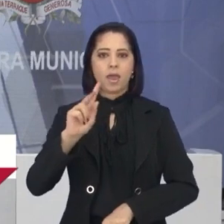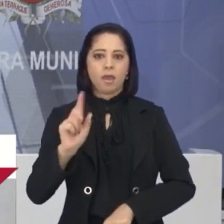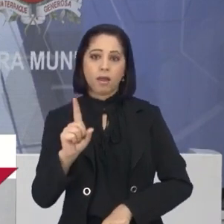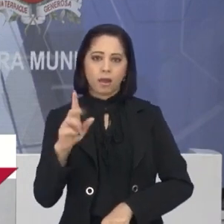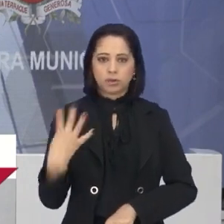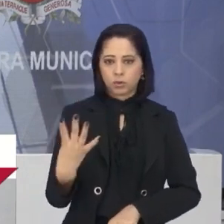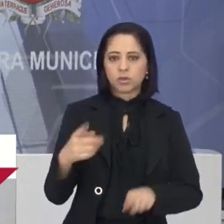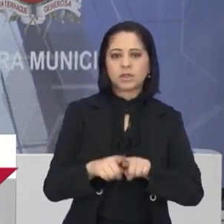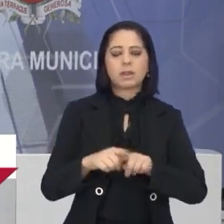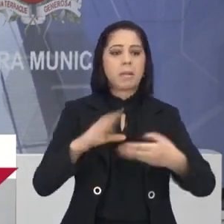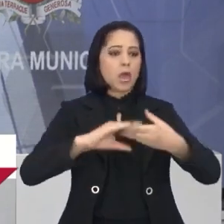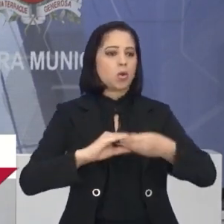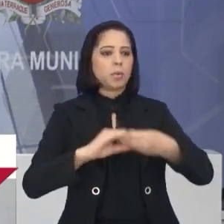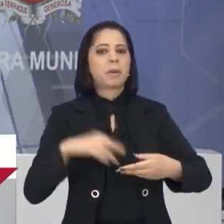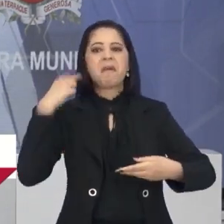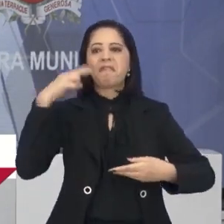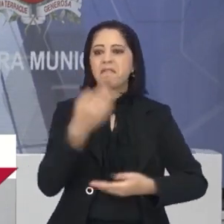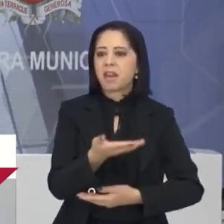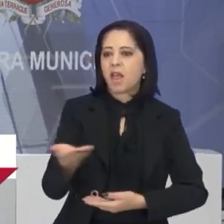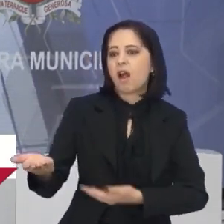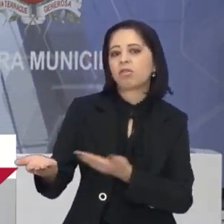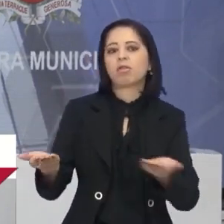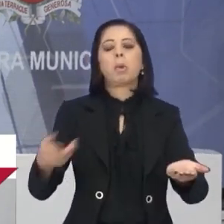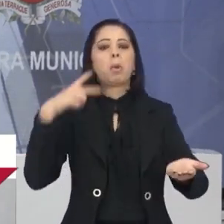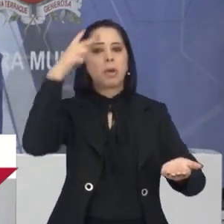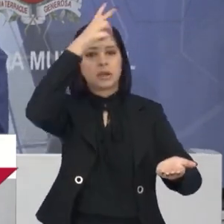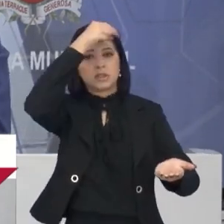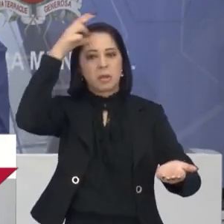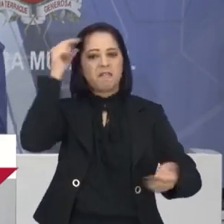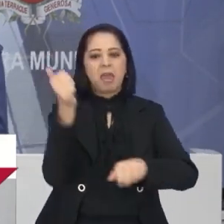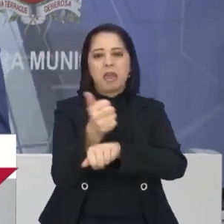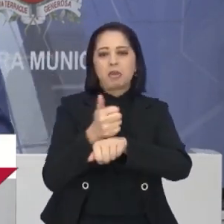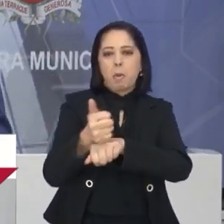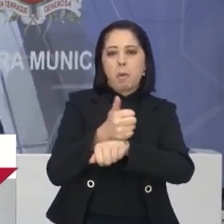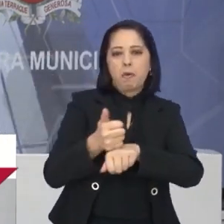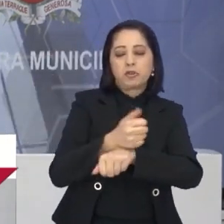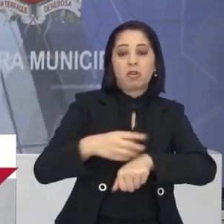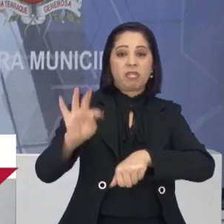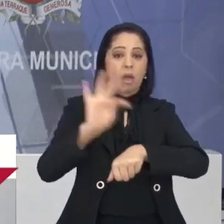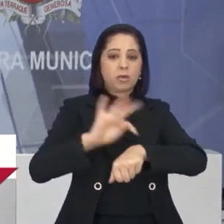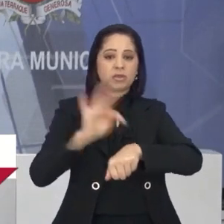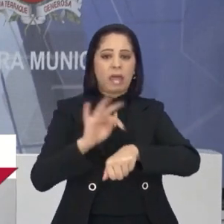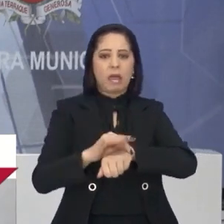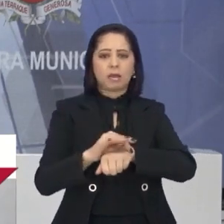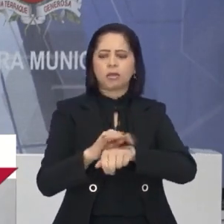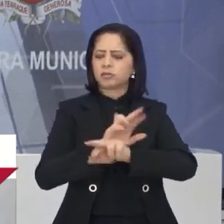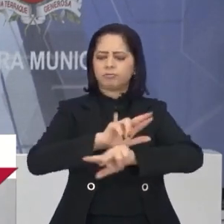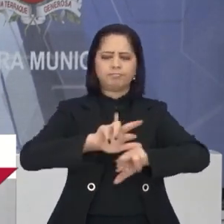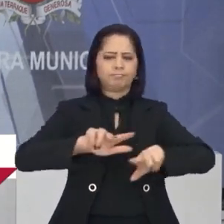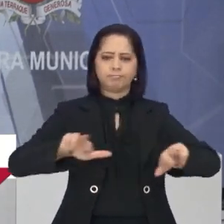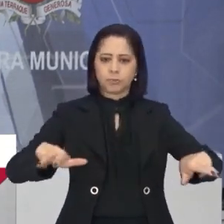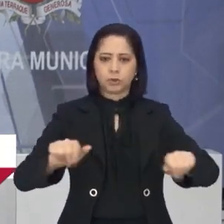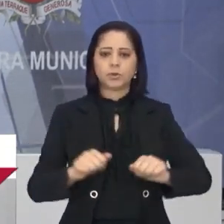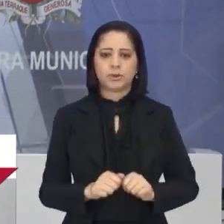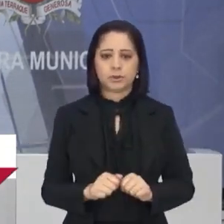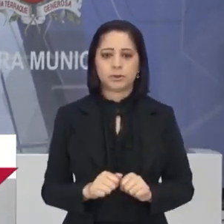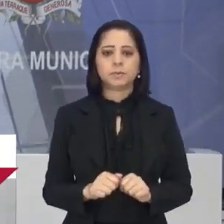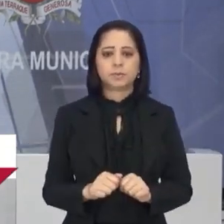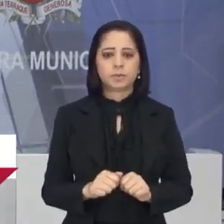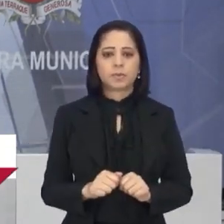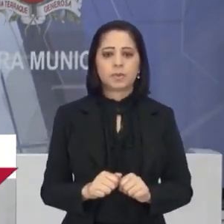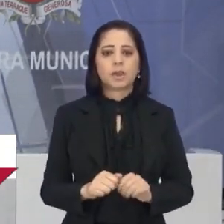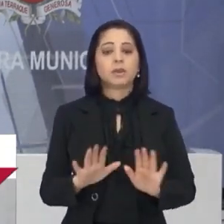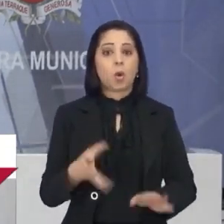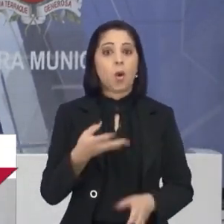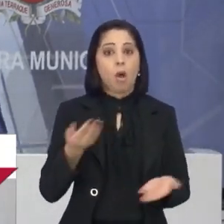aqui presentes vereadores A Equipe técnica todos os os profissionais servidores enfim mais uma edição e é muito importante tive